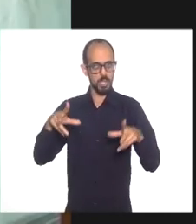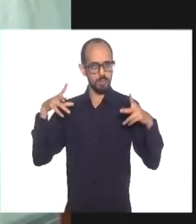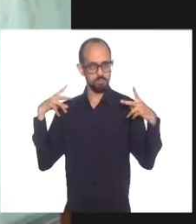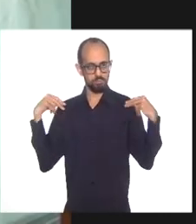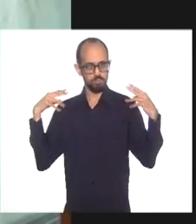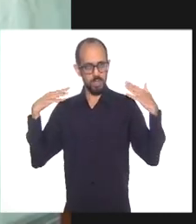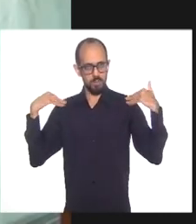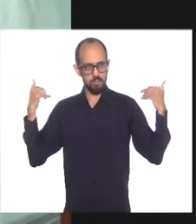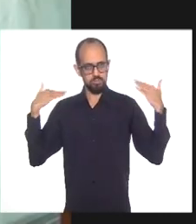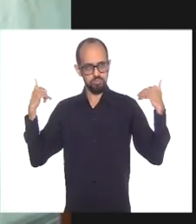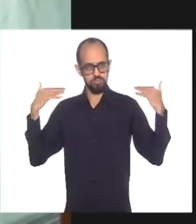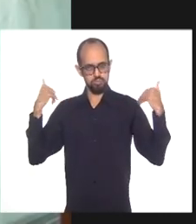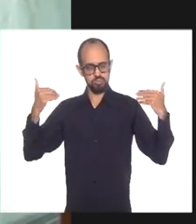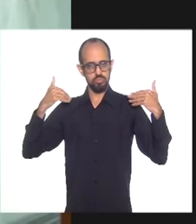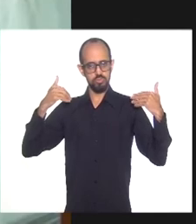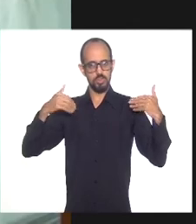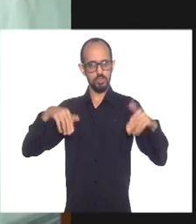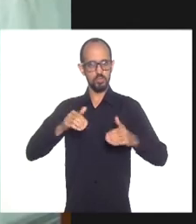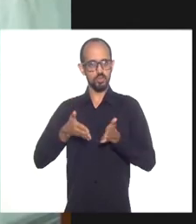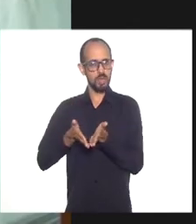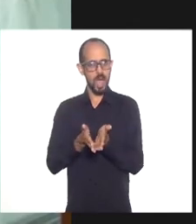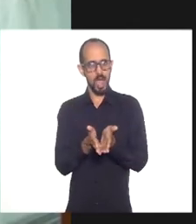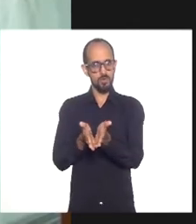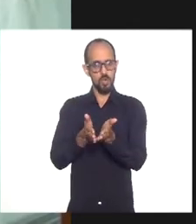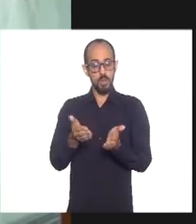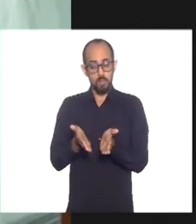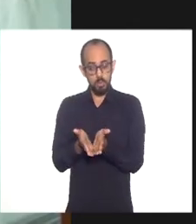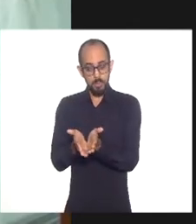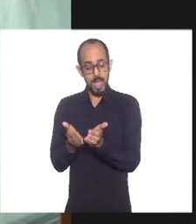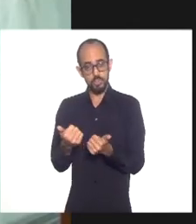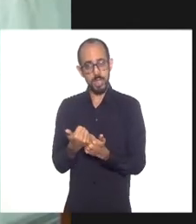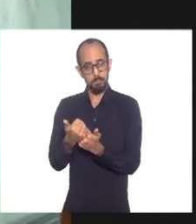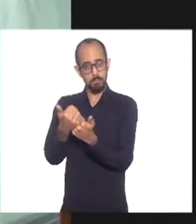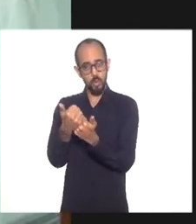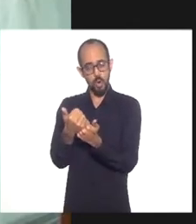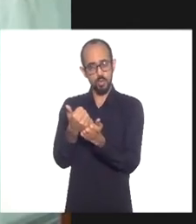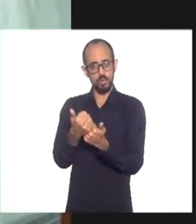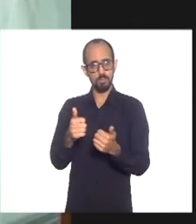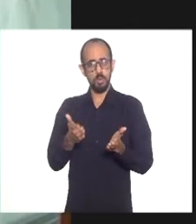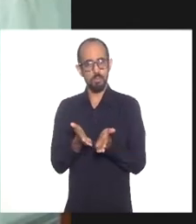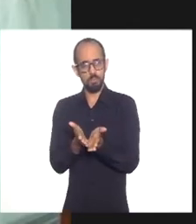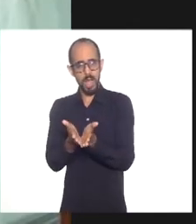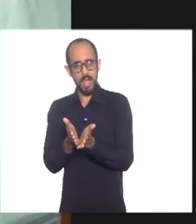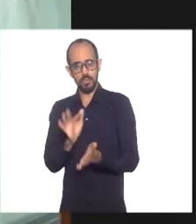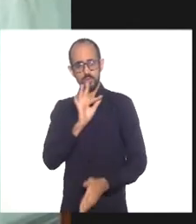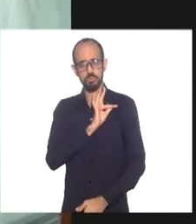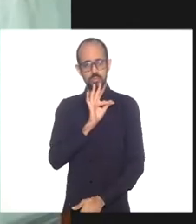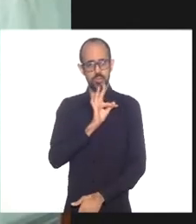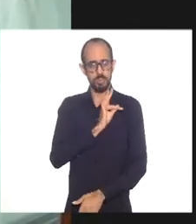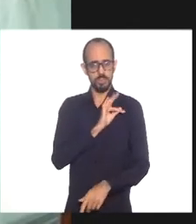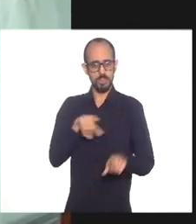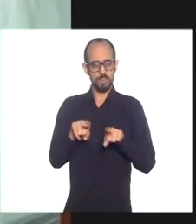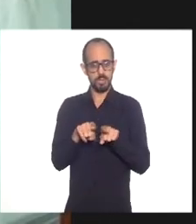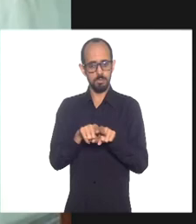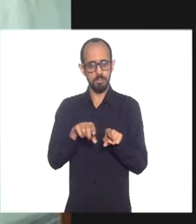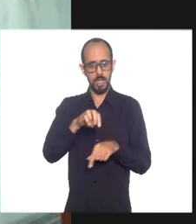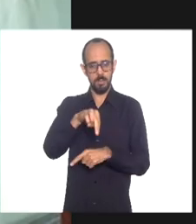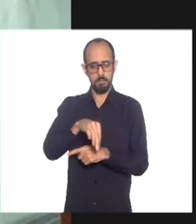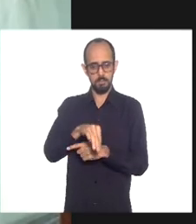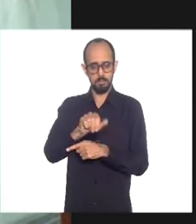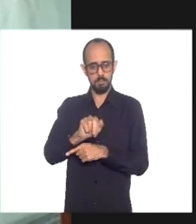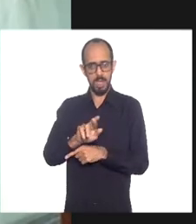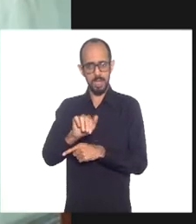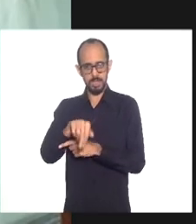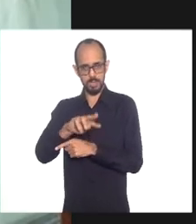por barcos de apoio, por barcos patrulha, a própria Marinha do Brasil, né, como